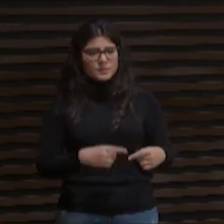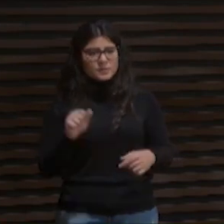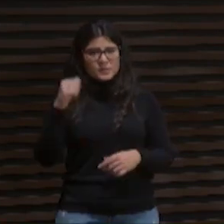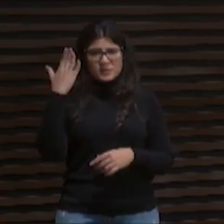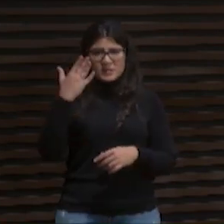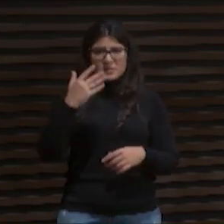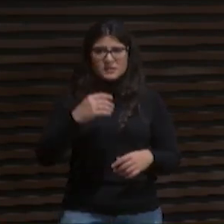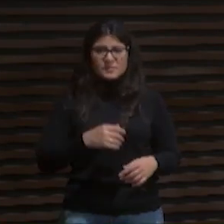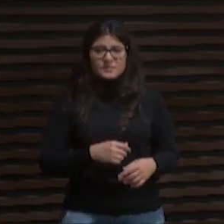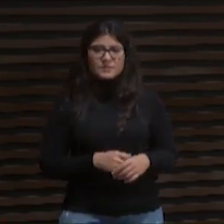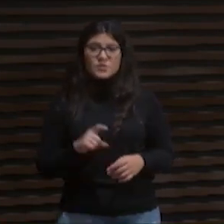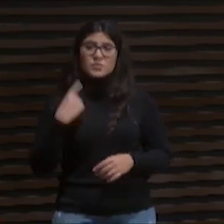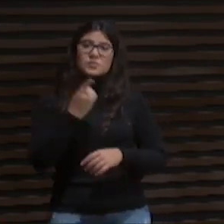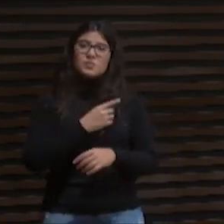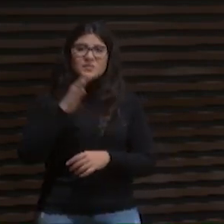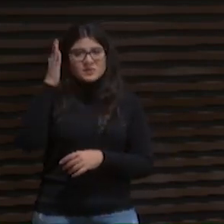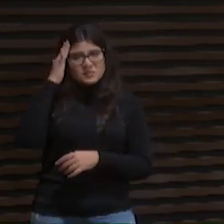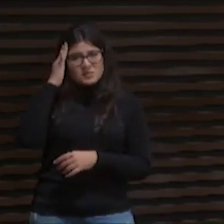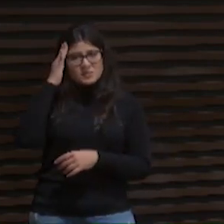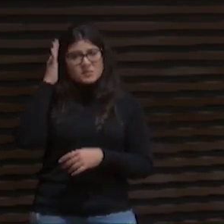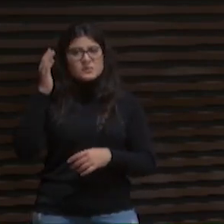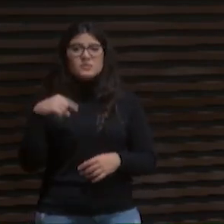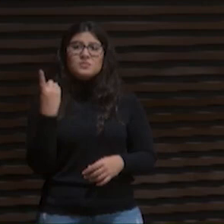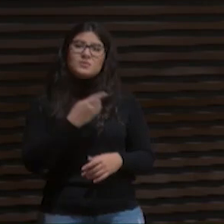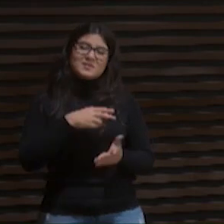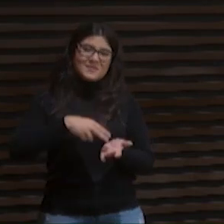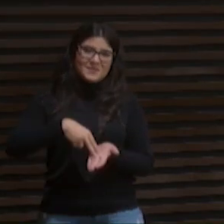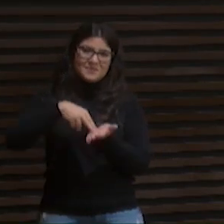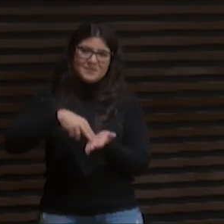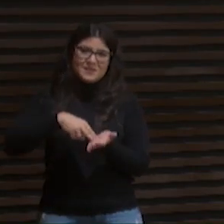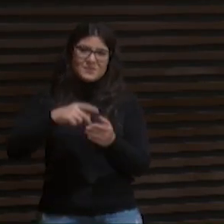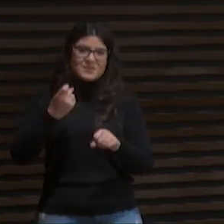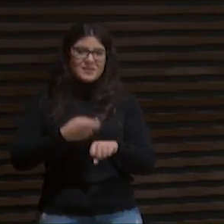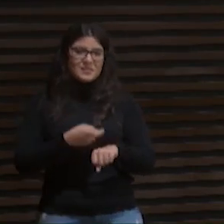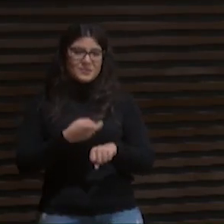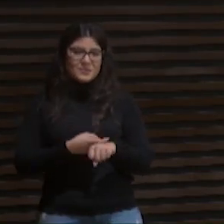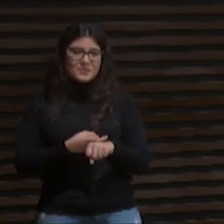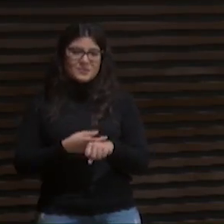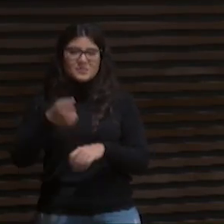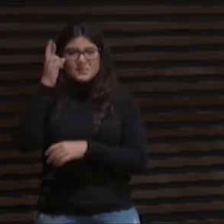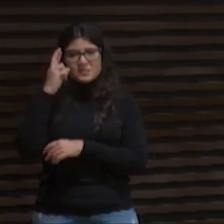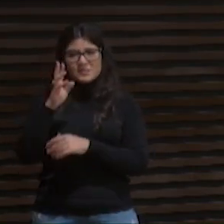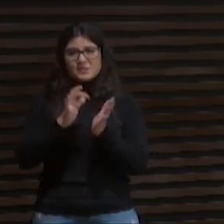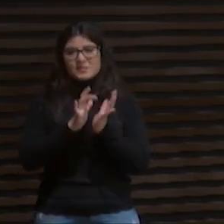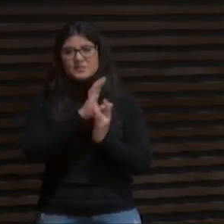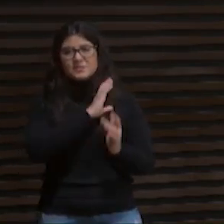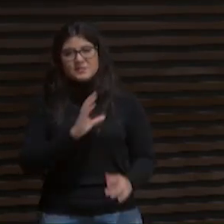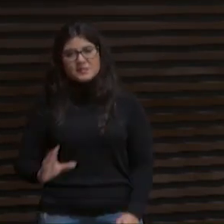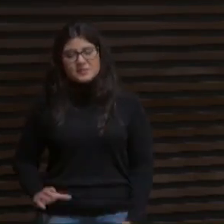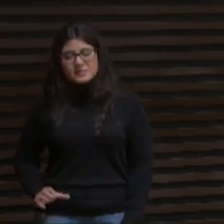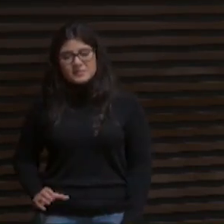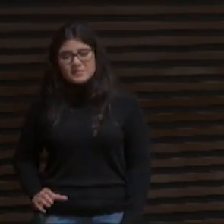nós estamos cientes que estamos firmados na rocha que é o Senhor Cristo.